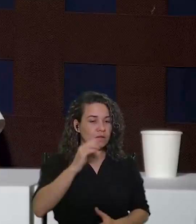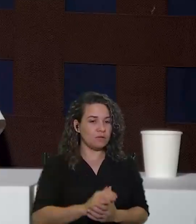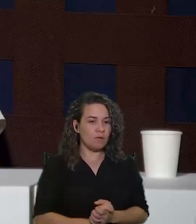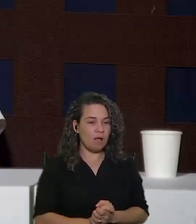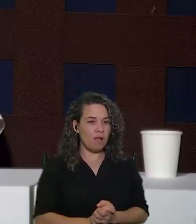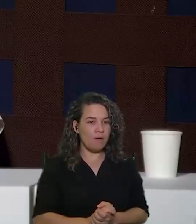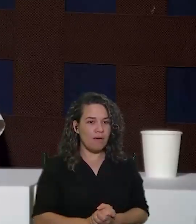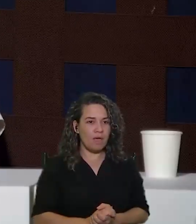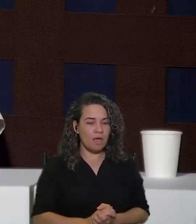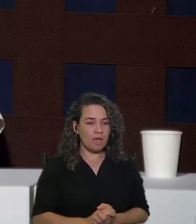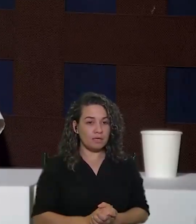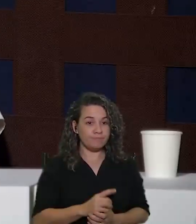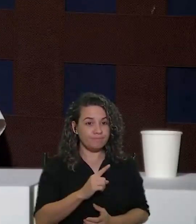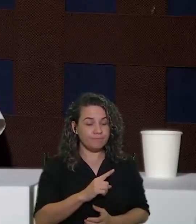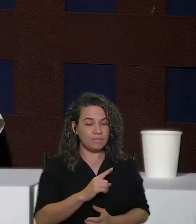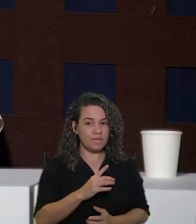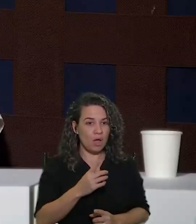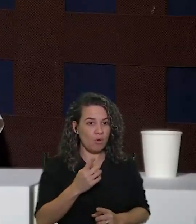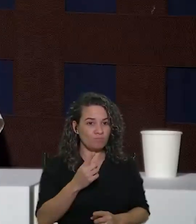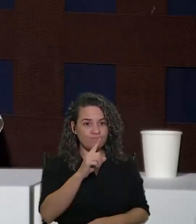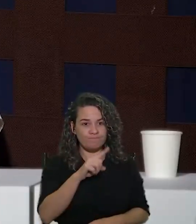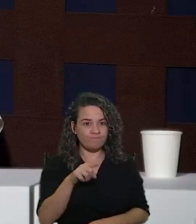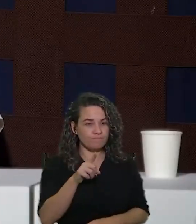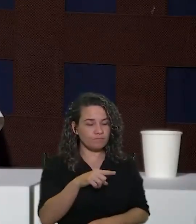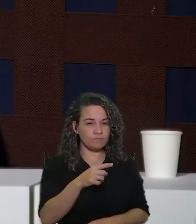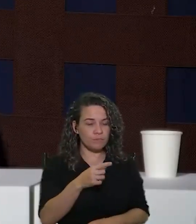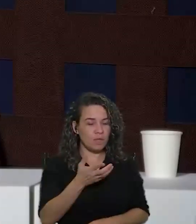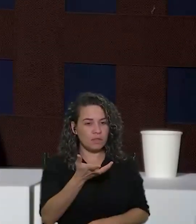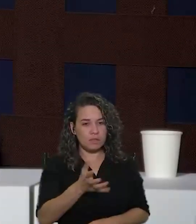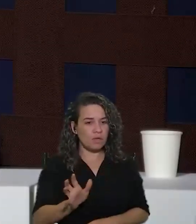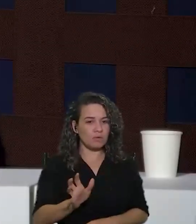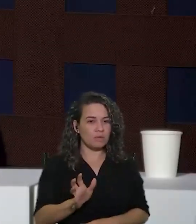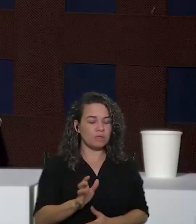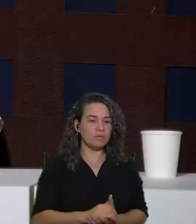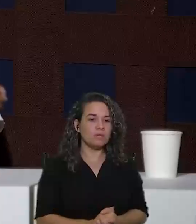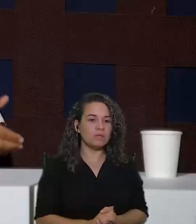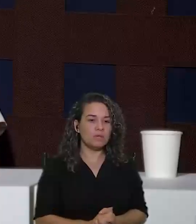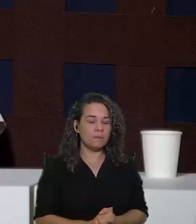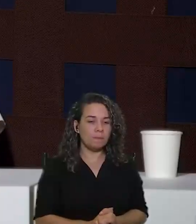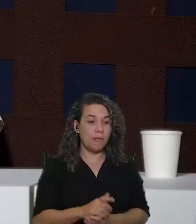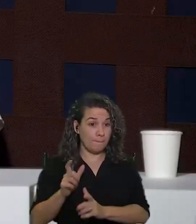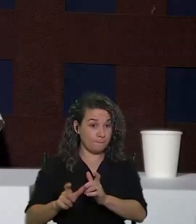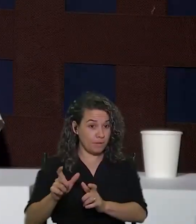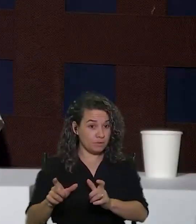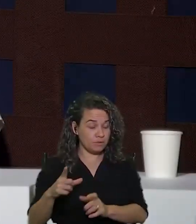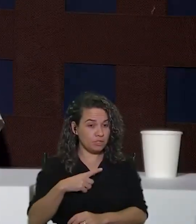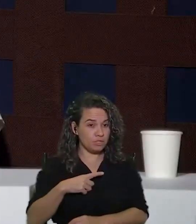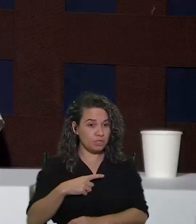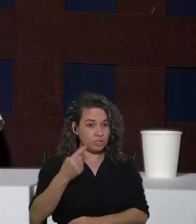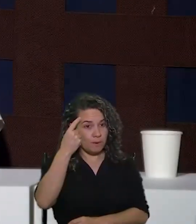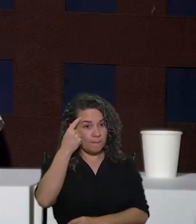fizeram abaixo-assinado, né, e as pessoas mais lúcidas da época, né, fizeram, como o Sérgio e a Miriam, né, de fazer